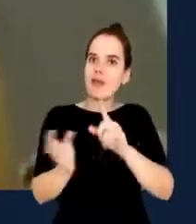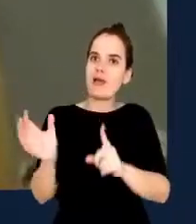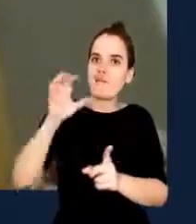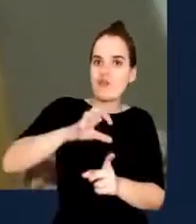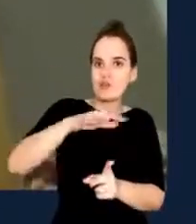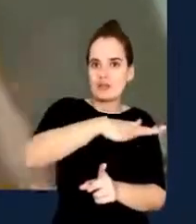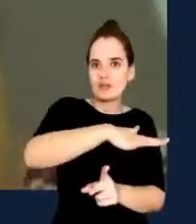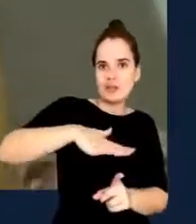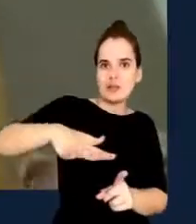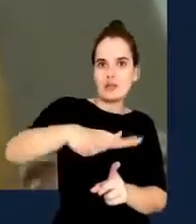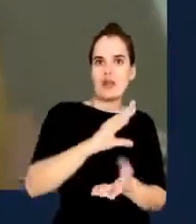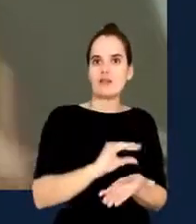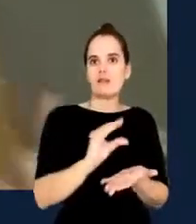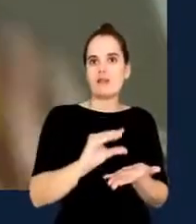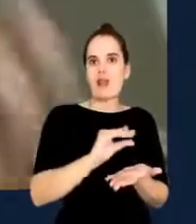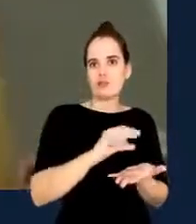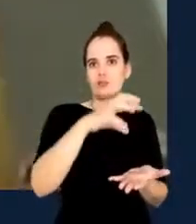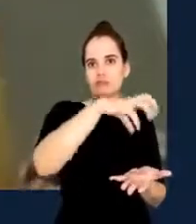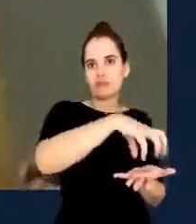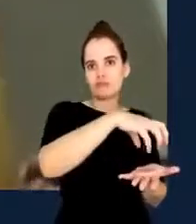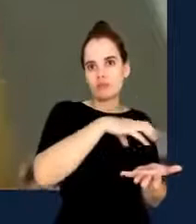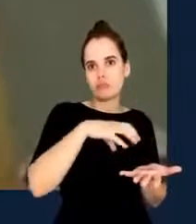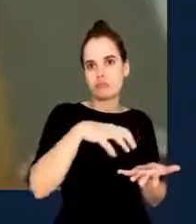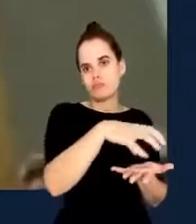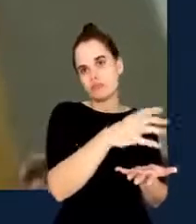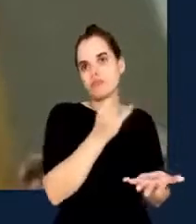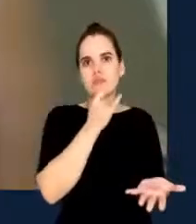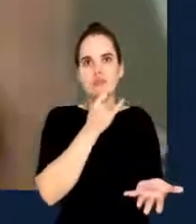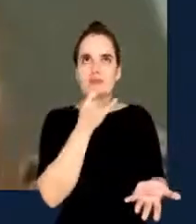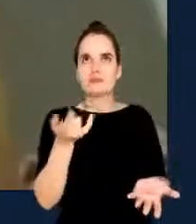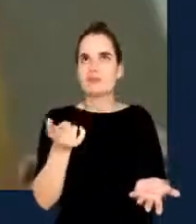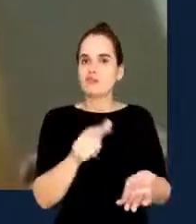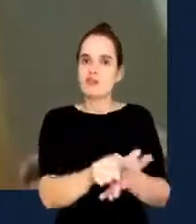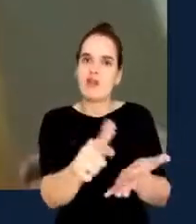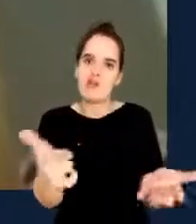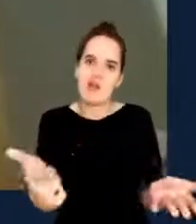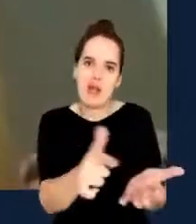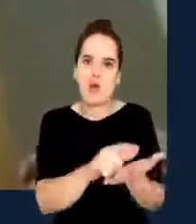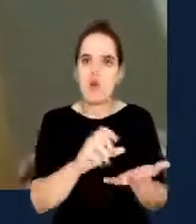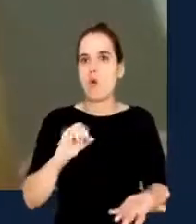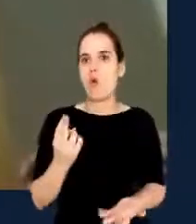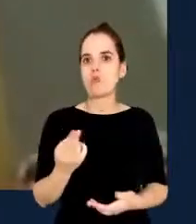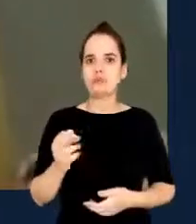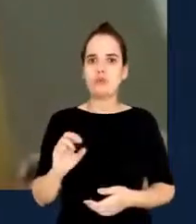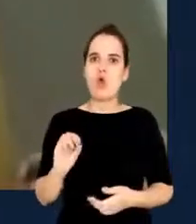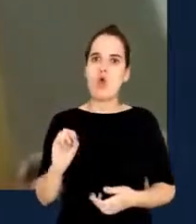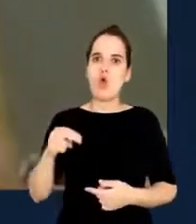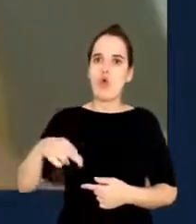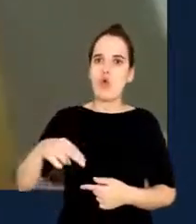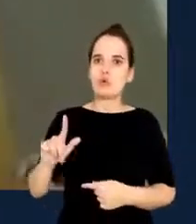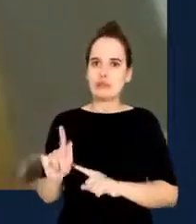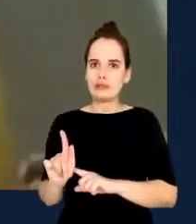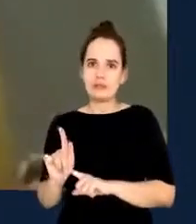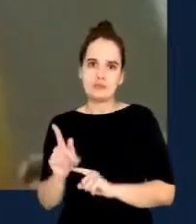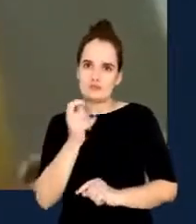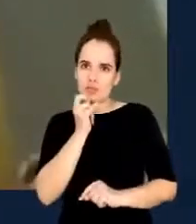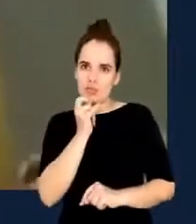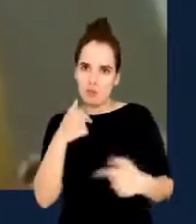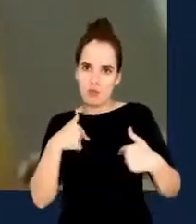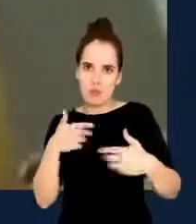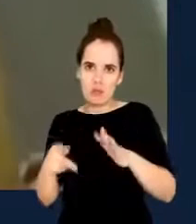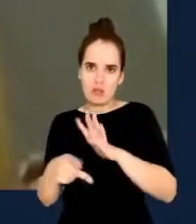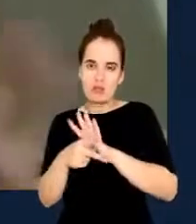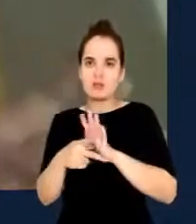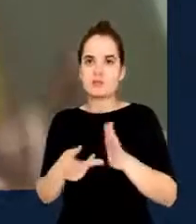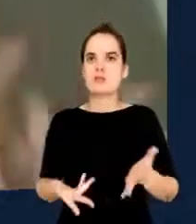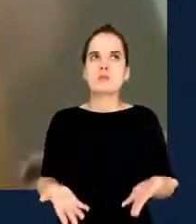essas bases de dados feitas por agências jornalísticas e feitas por organizações não-governamentais como é que eu faço parte e